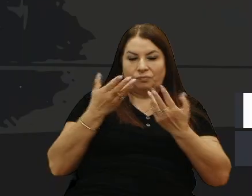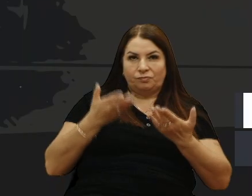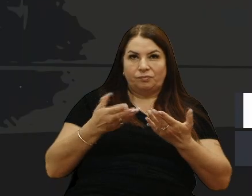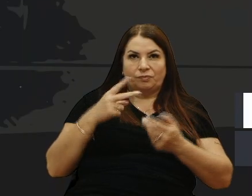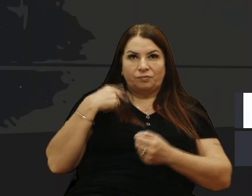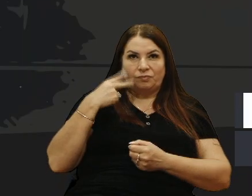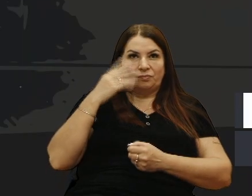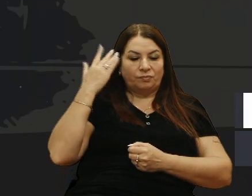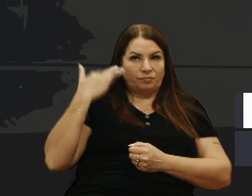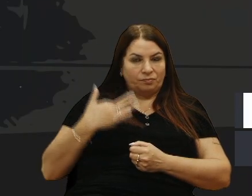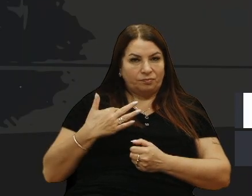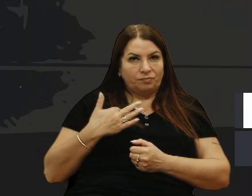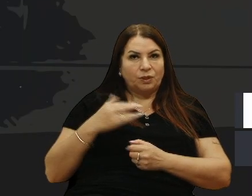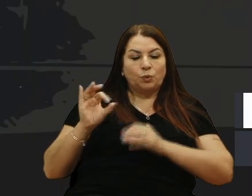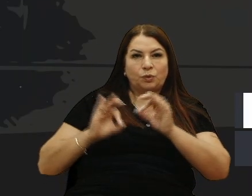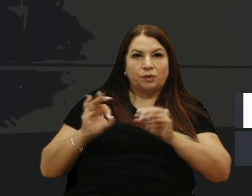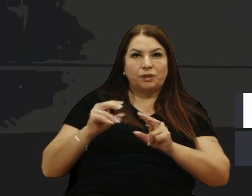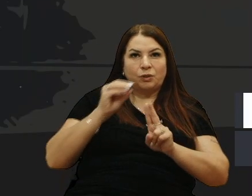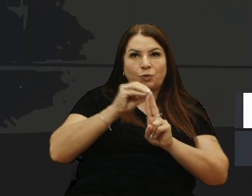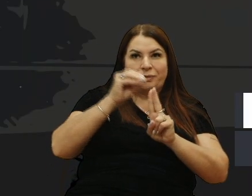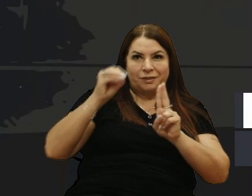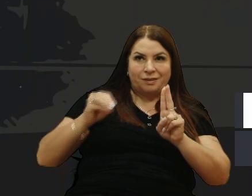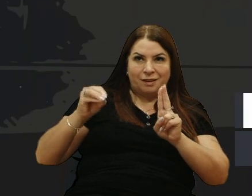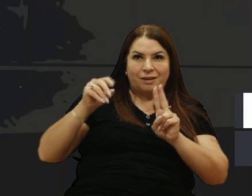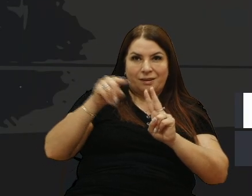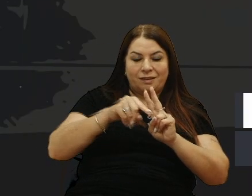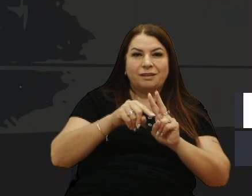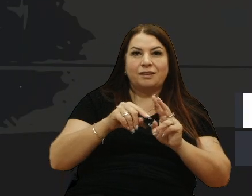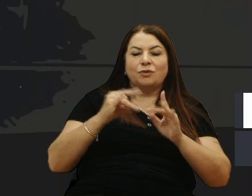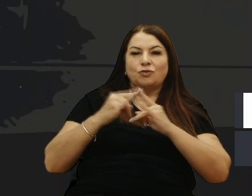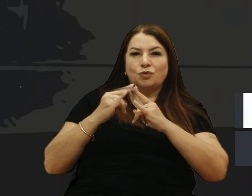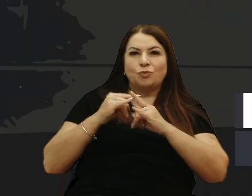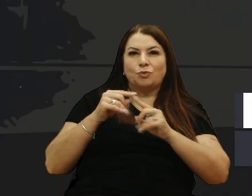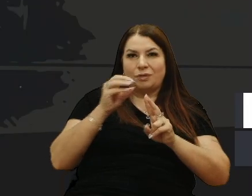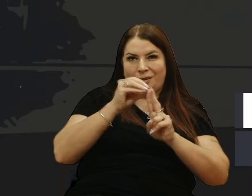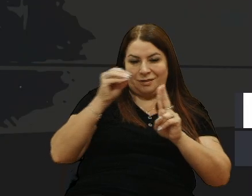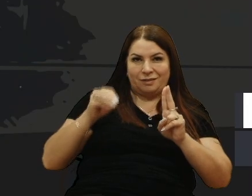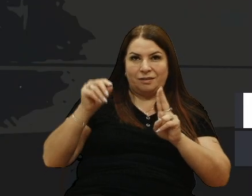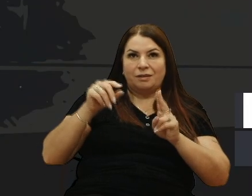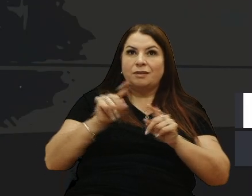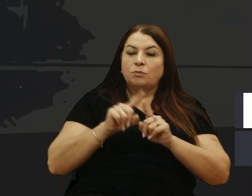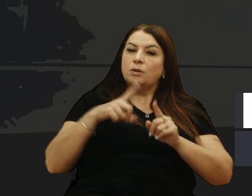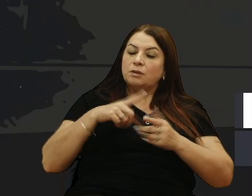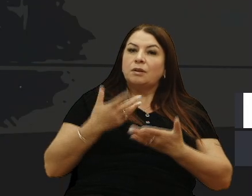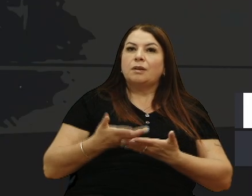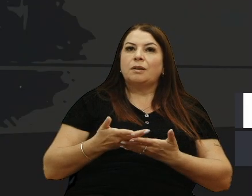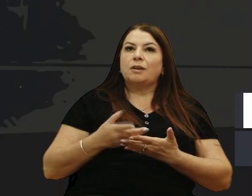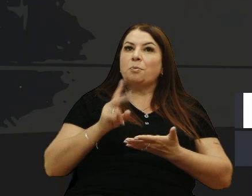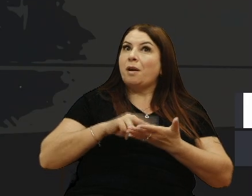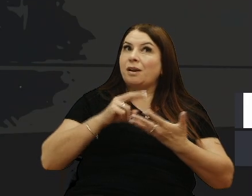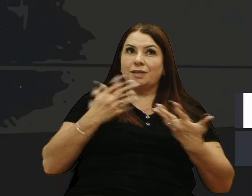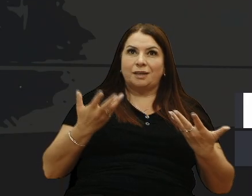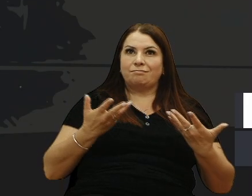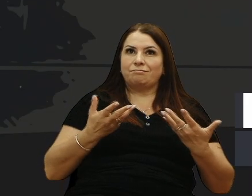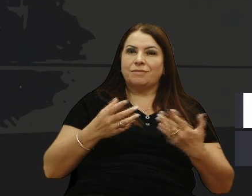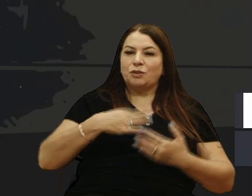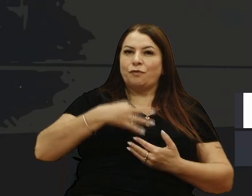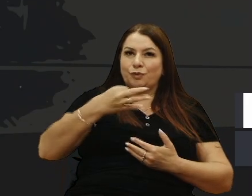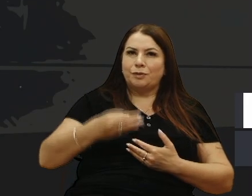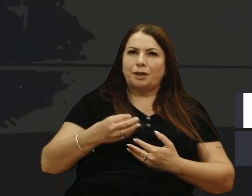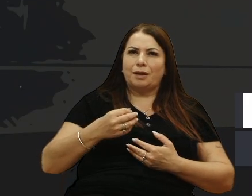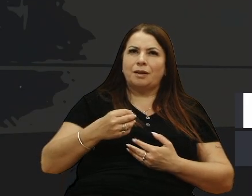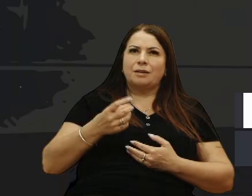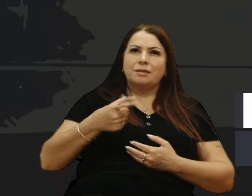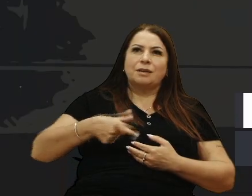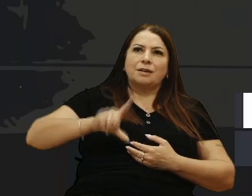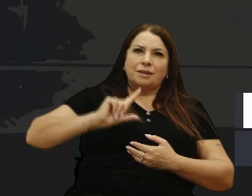vereadora Daiane, organizada pelo Unitea, o Instituto Unitea, do qual eu tenho uma alegria imensa de ser voluntária